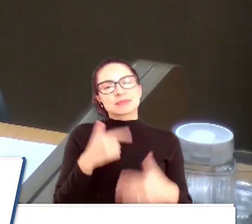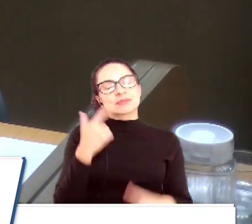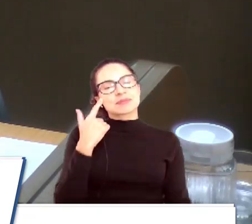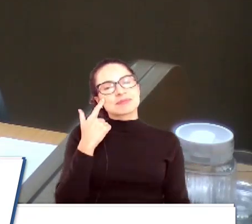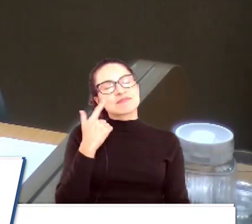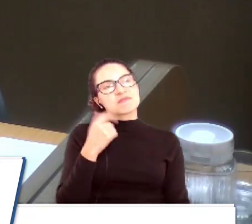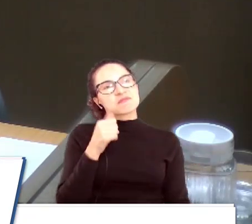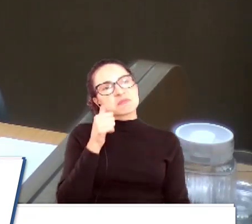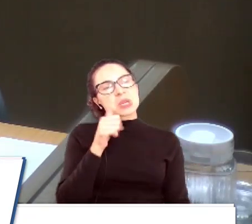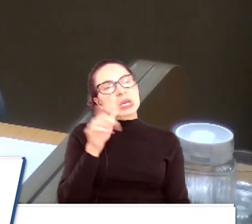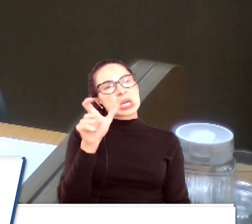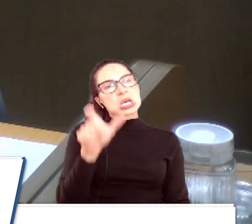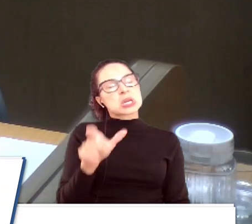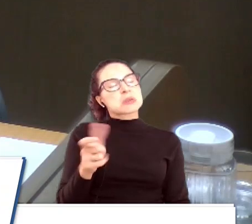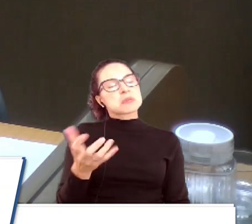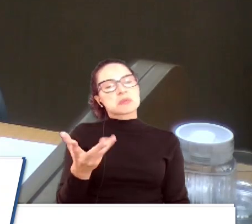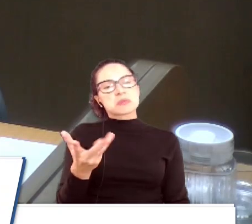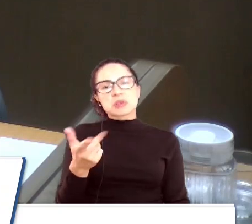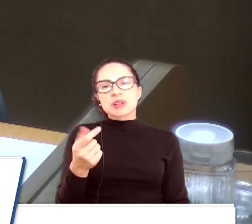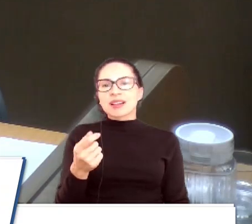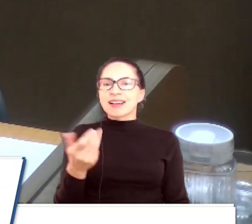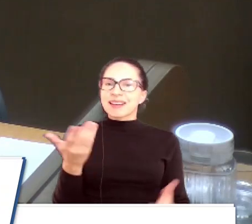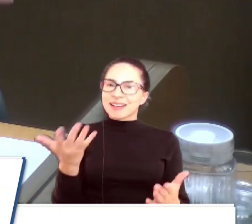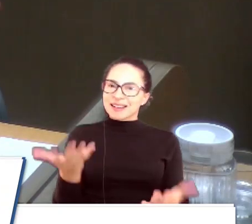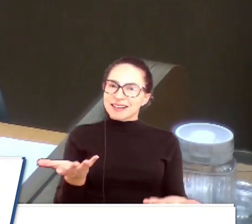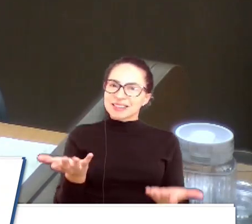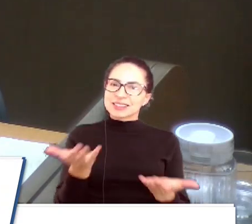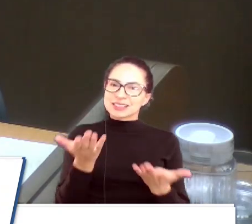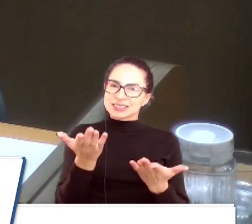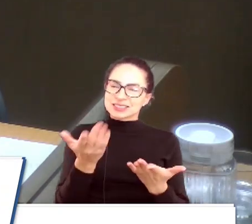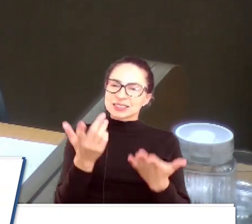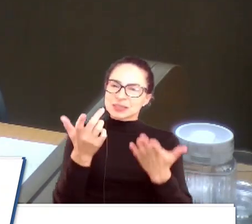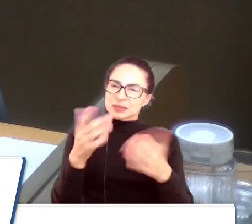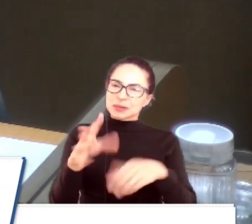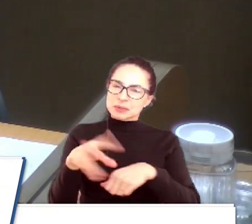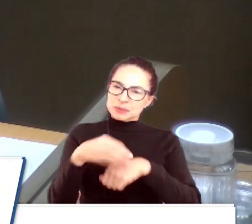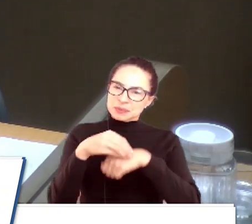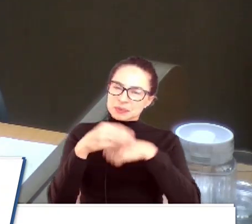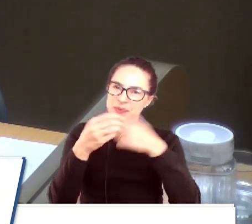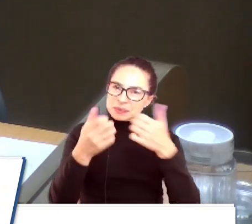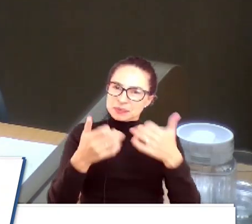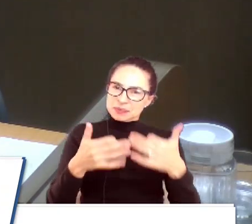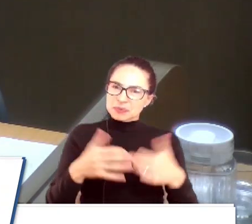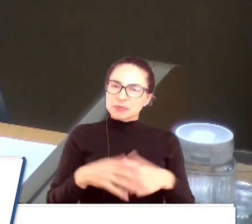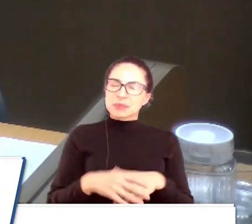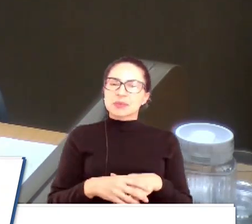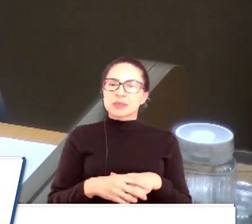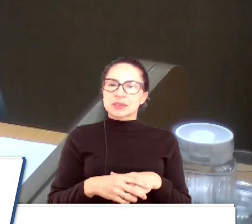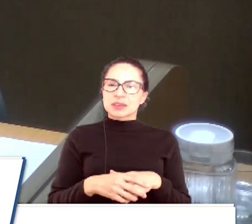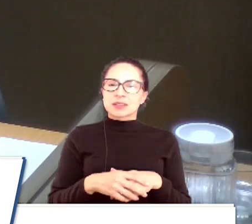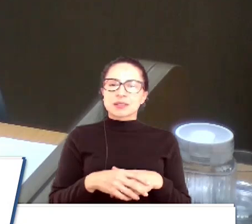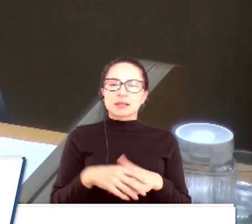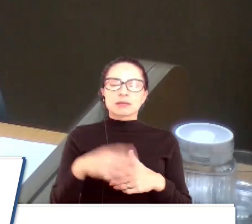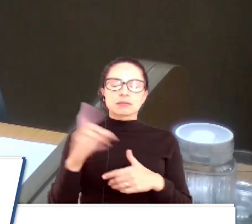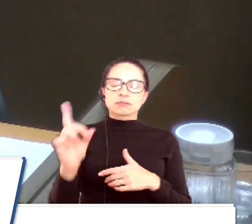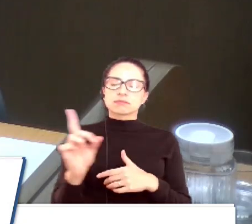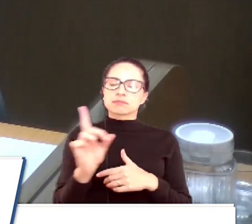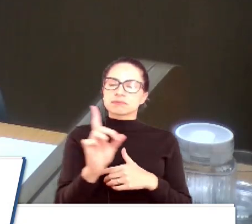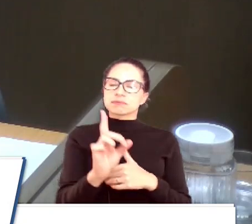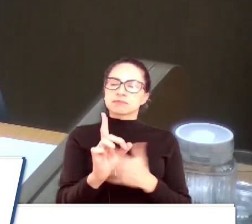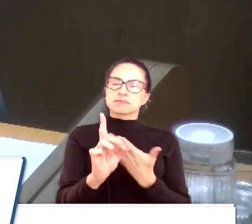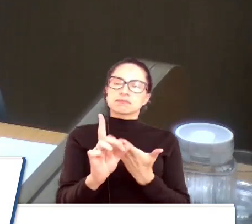mulher. E agora a senhora falou tudo isso, uma presença ungida aqui.